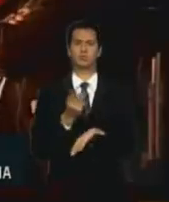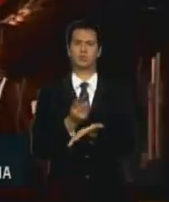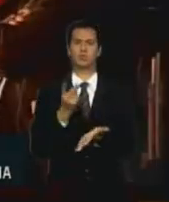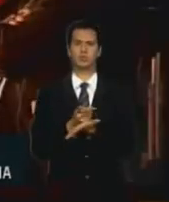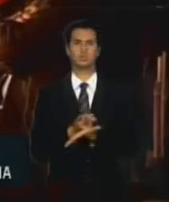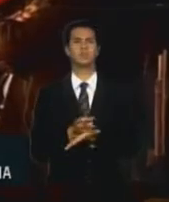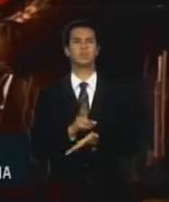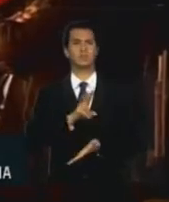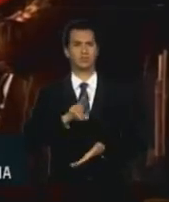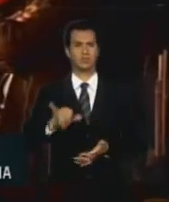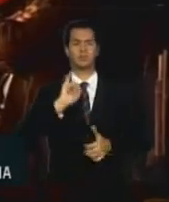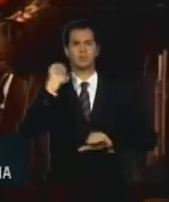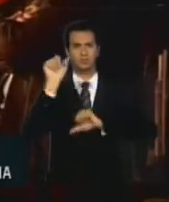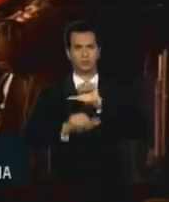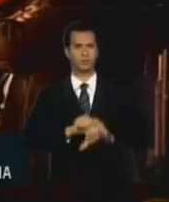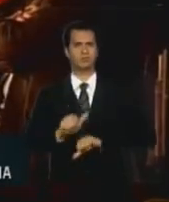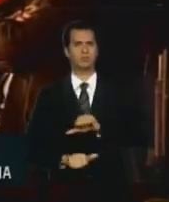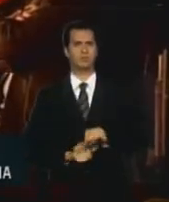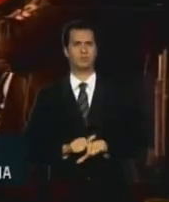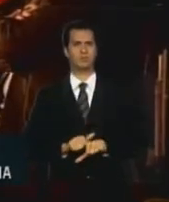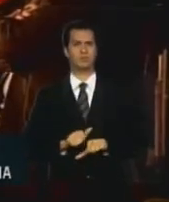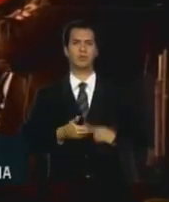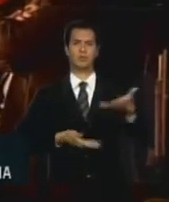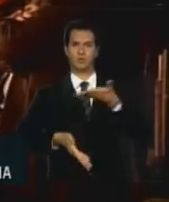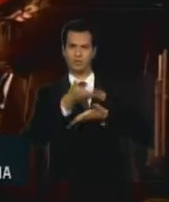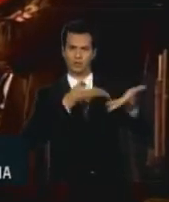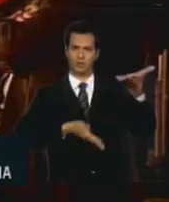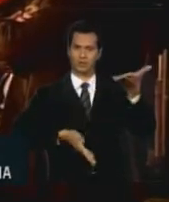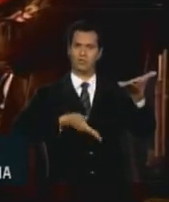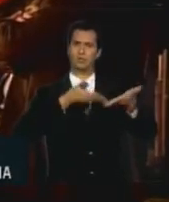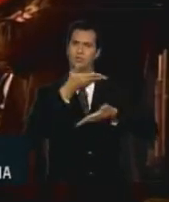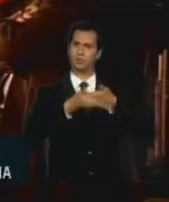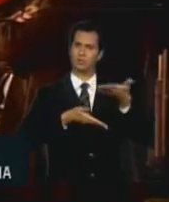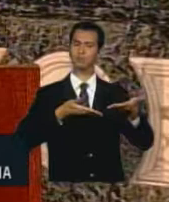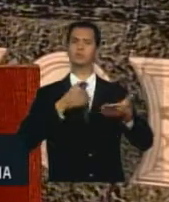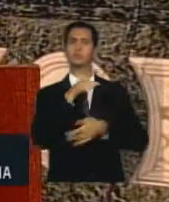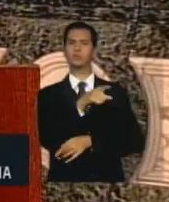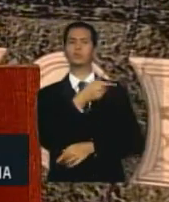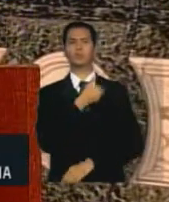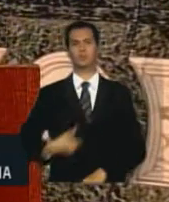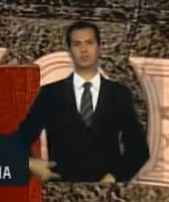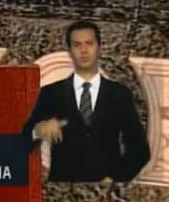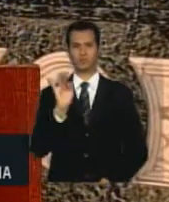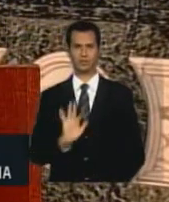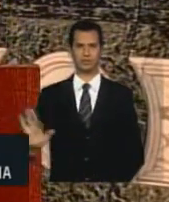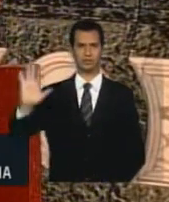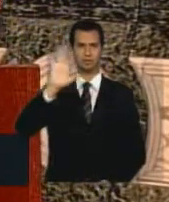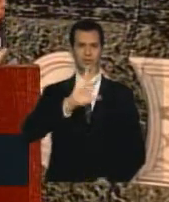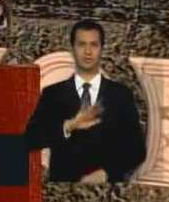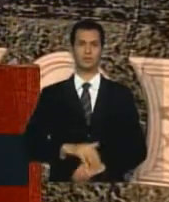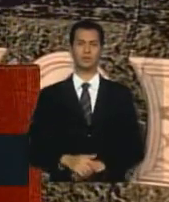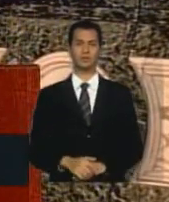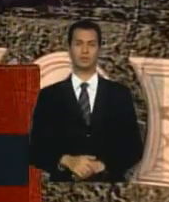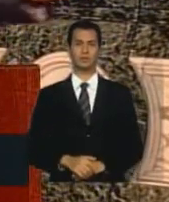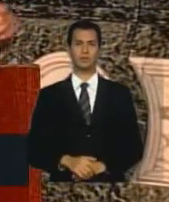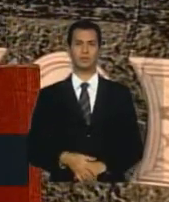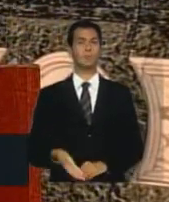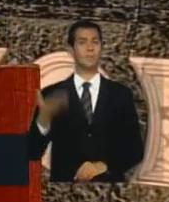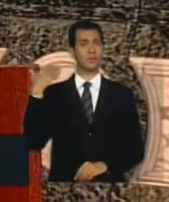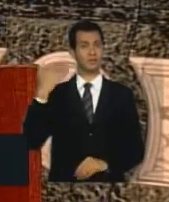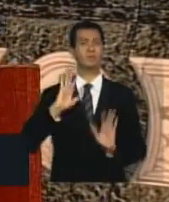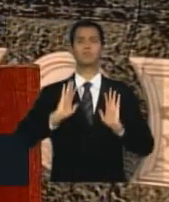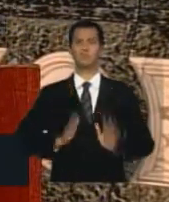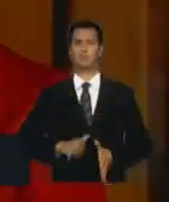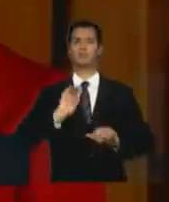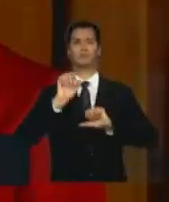iria ocorrer uma mudança na relação do Rio Grande do Sul com o governo federal. Essa mudança já tinha